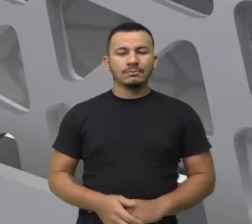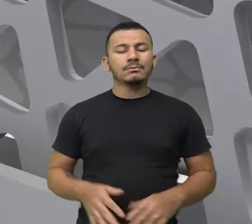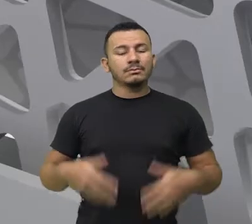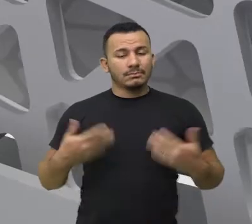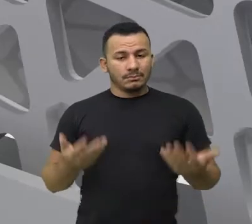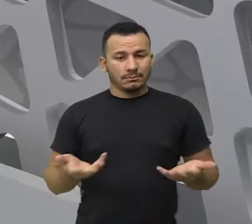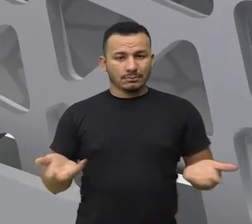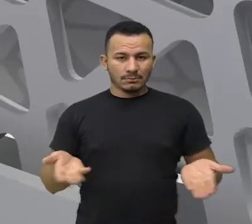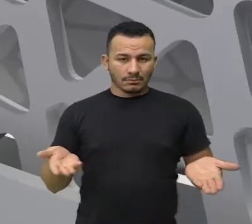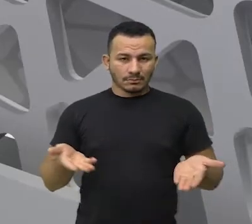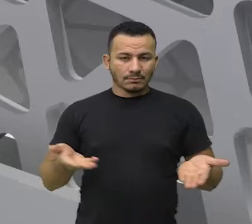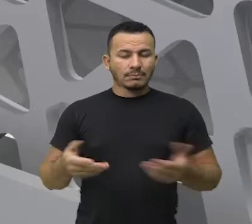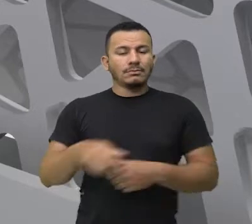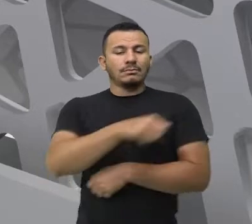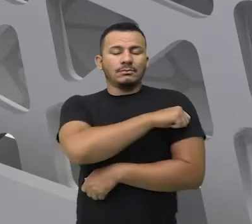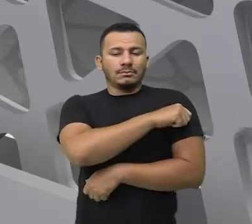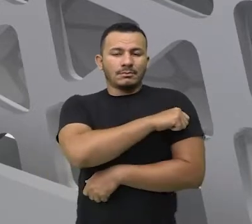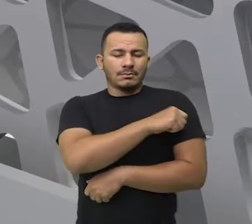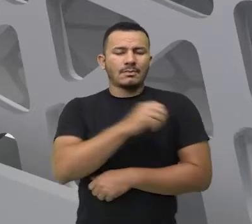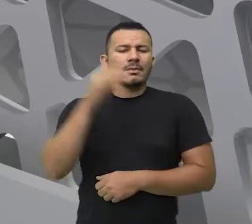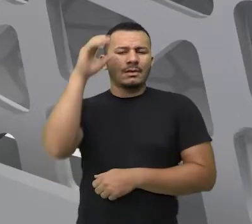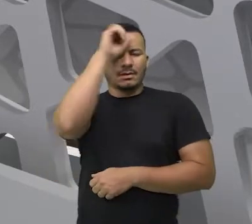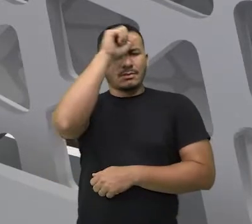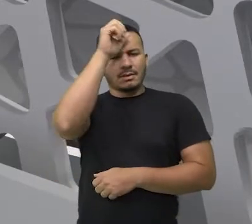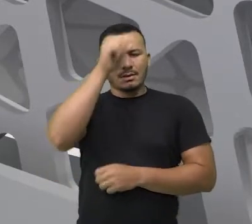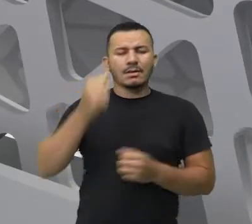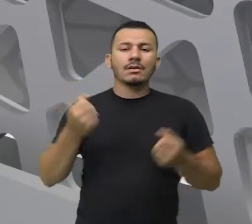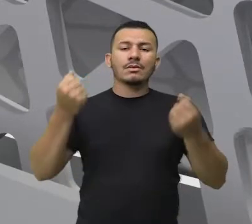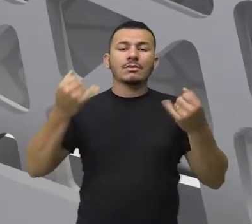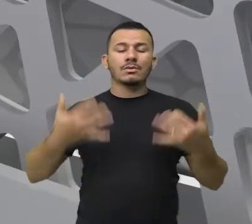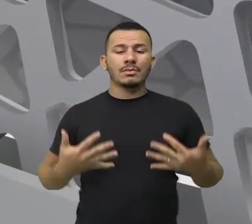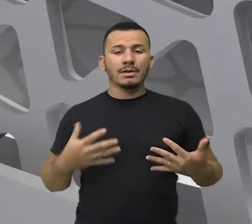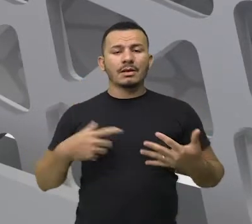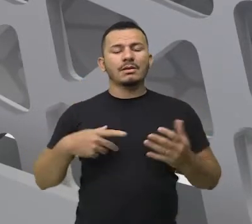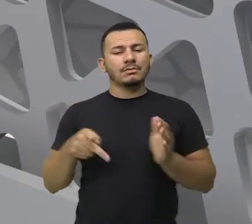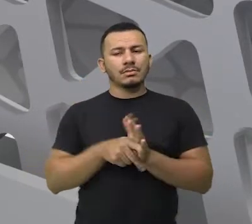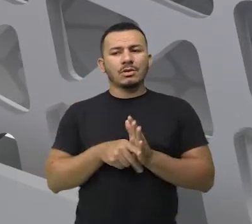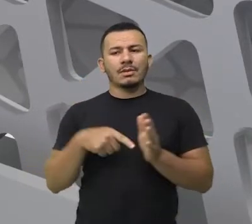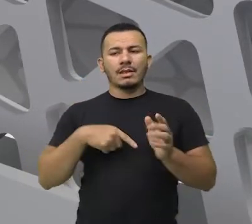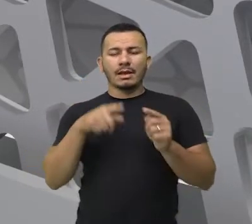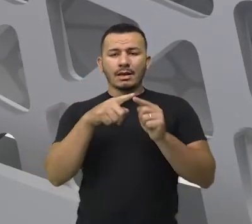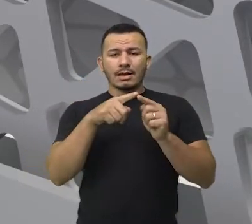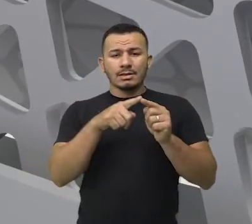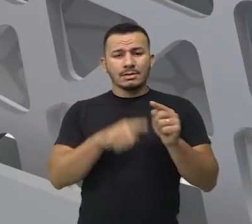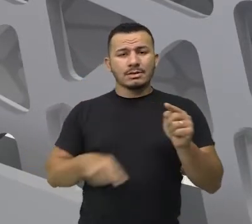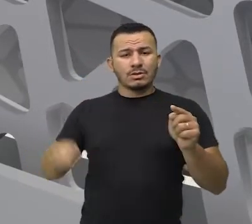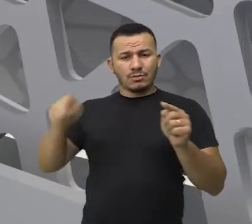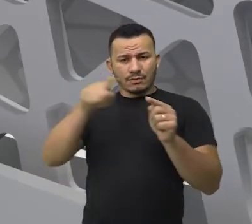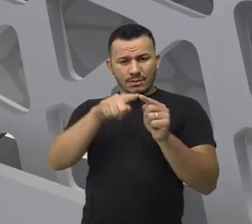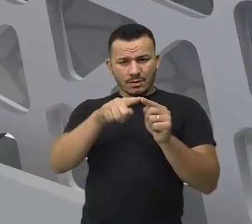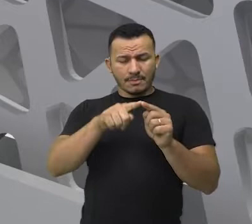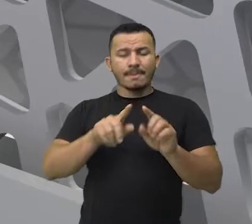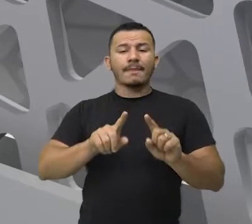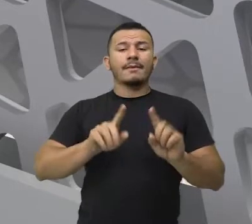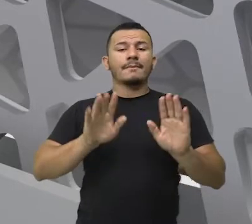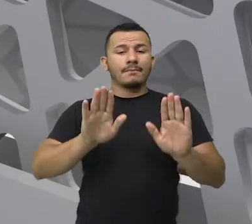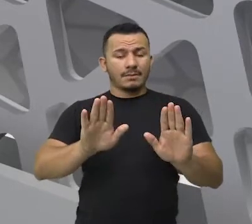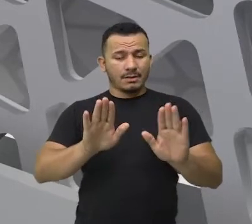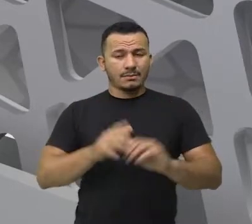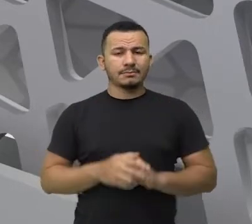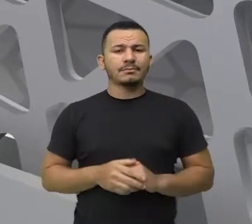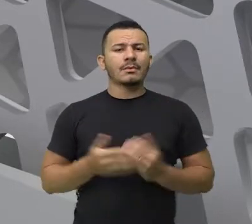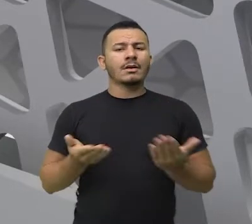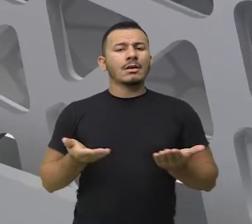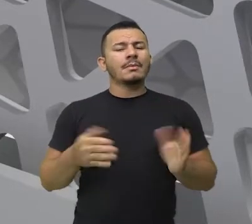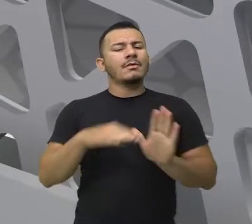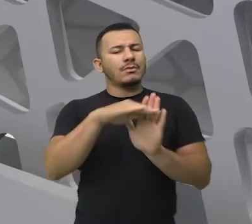Muito bem, meus queridos alunos, nesta aula a gente vai falar de circunferência, tá legal? Mas em especial,